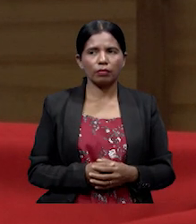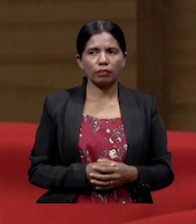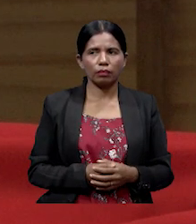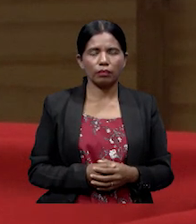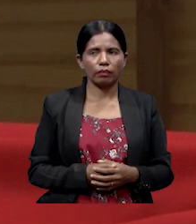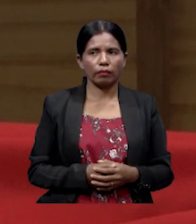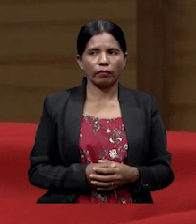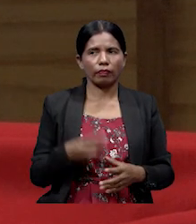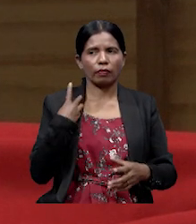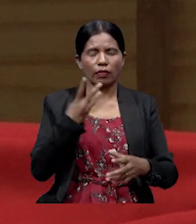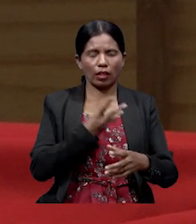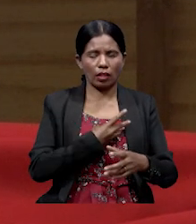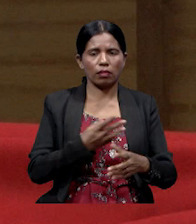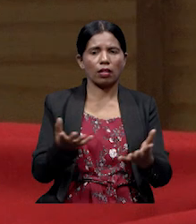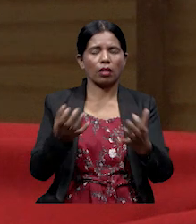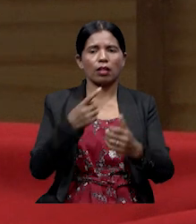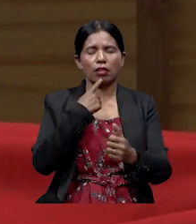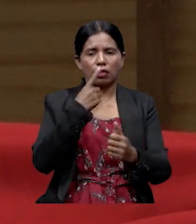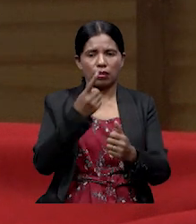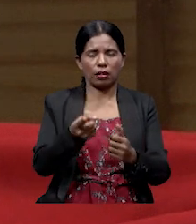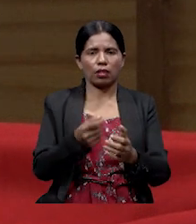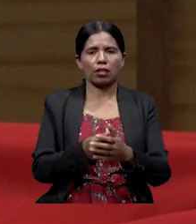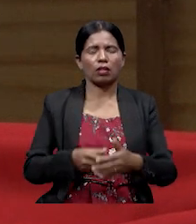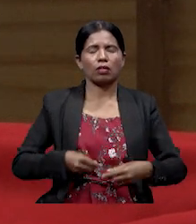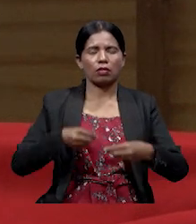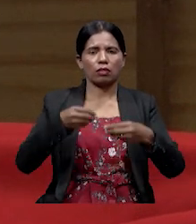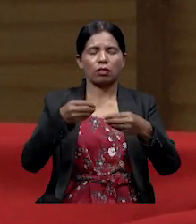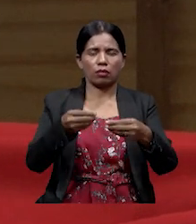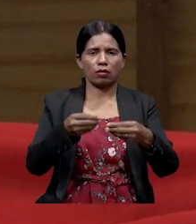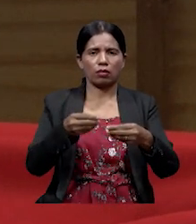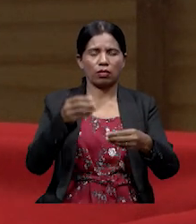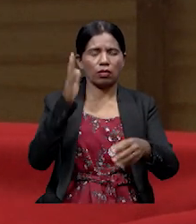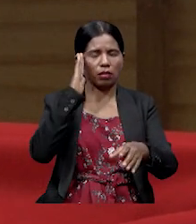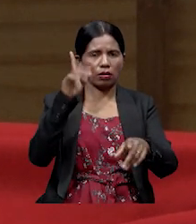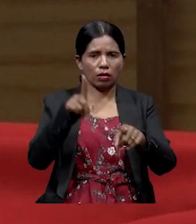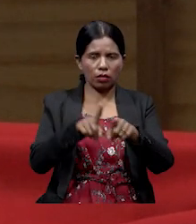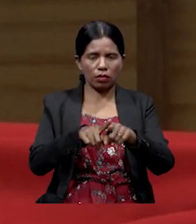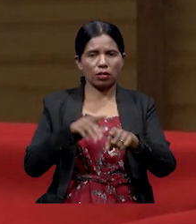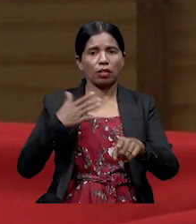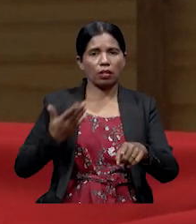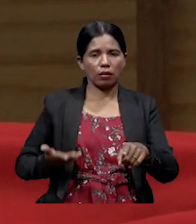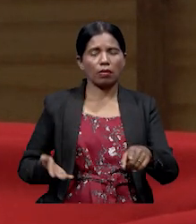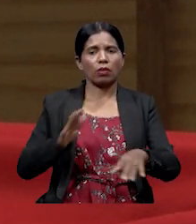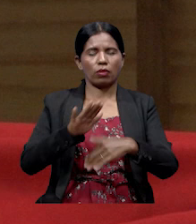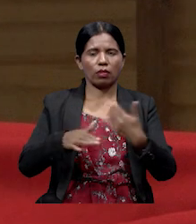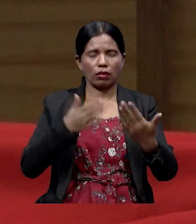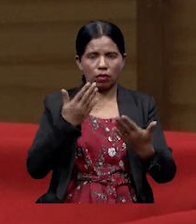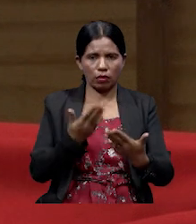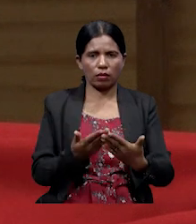Fala-se espontaneamente de irmãos e irmãs